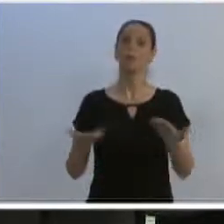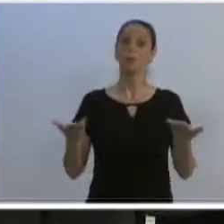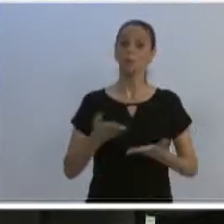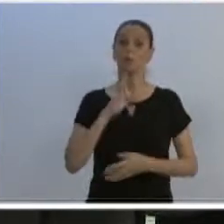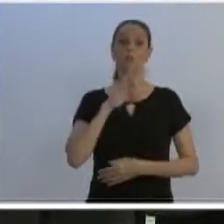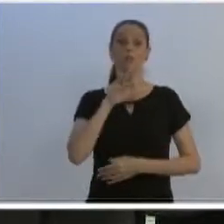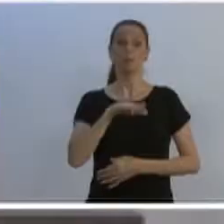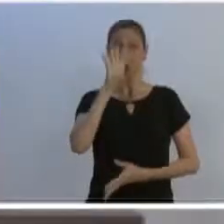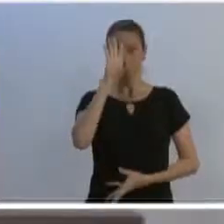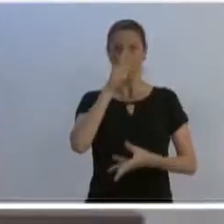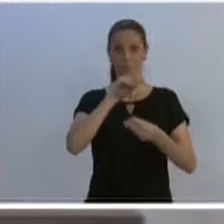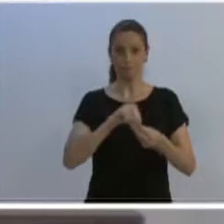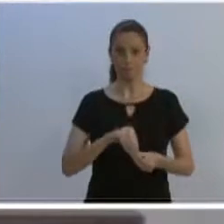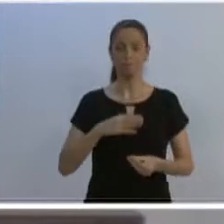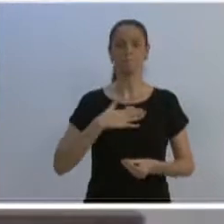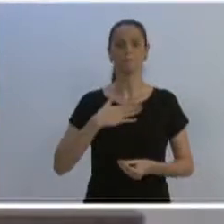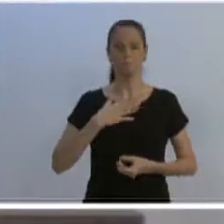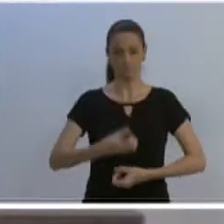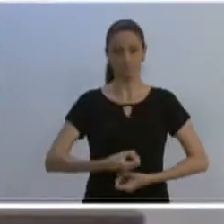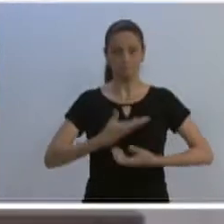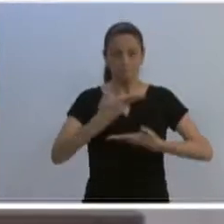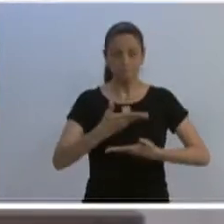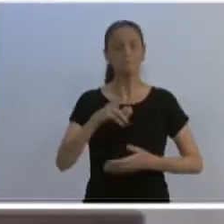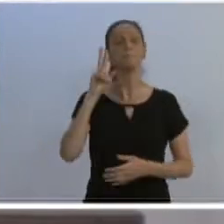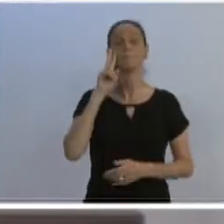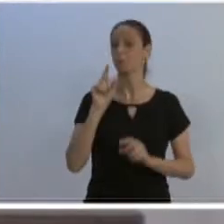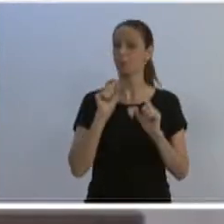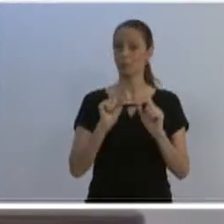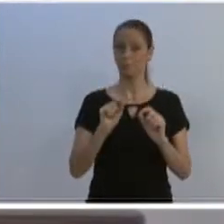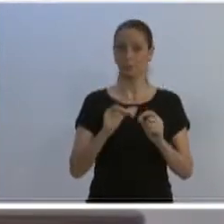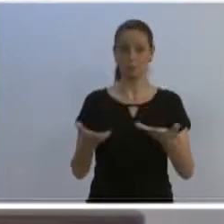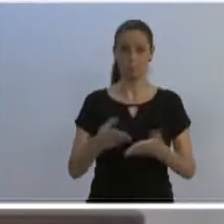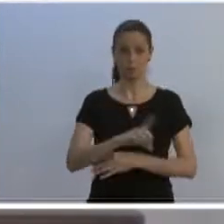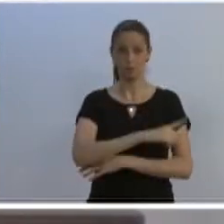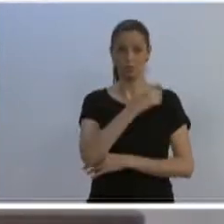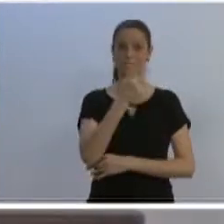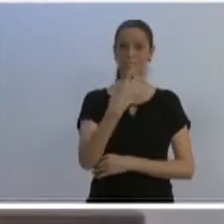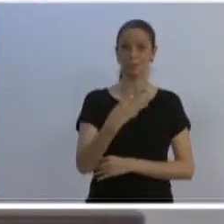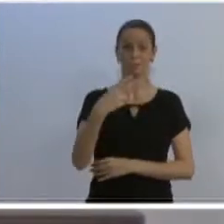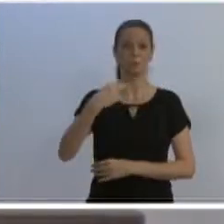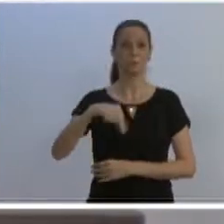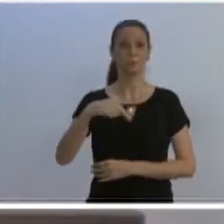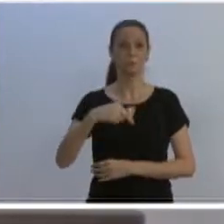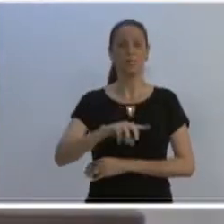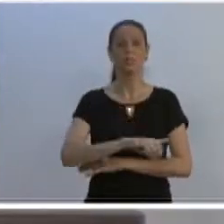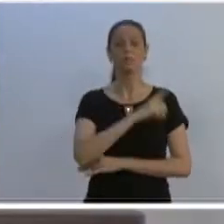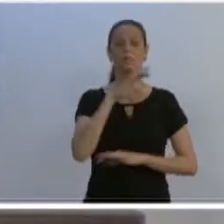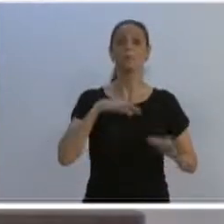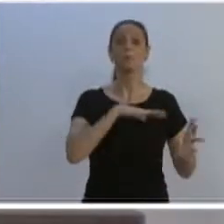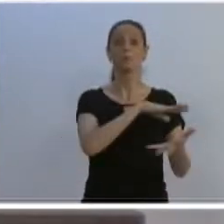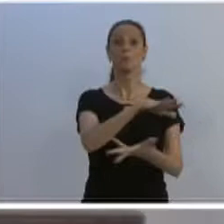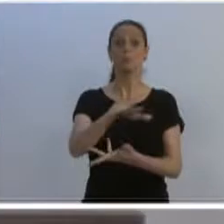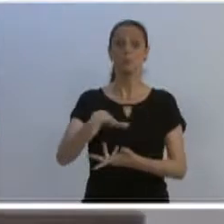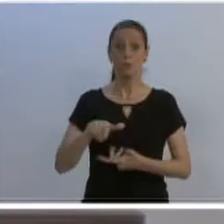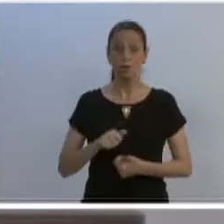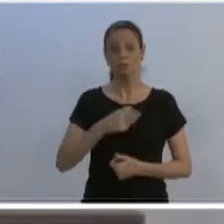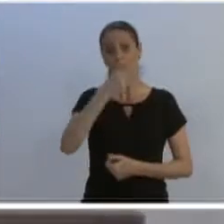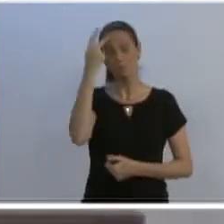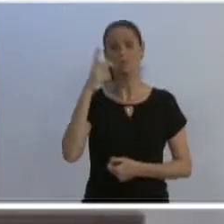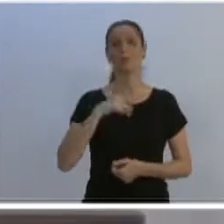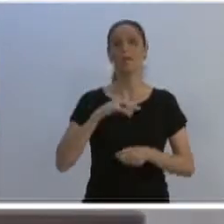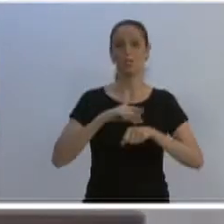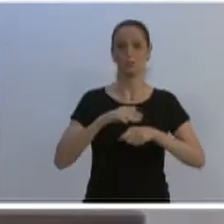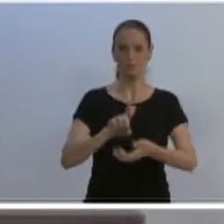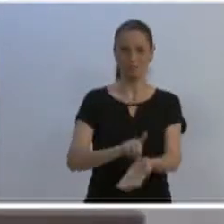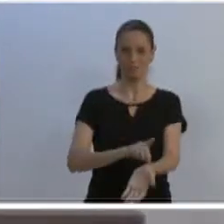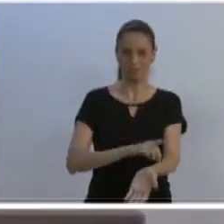para concluir o pronunciamento, lembrar que hoje, dia 14 de novembro, é o Dia Mundial do Diabetes. O